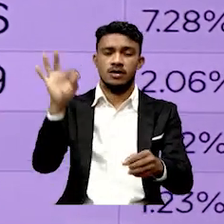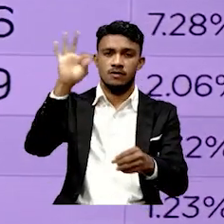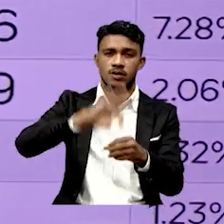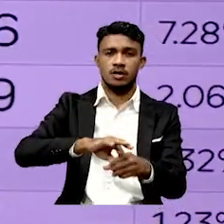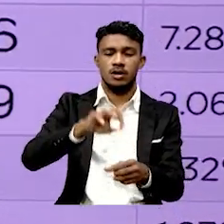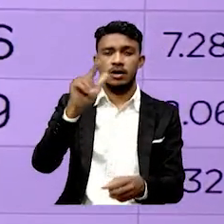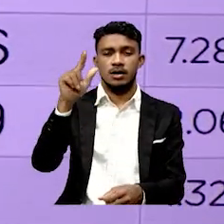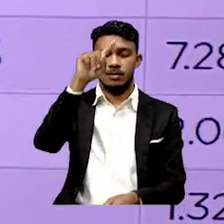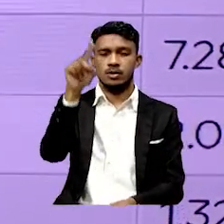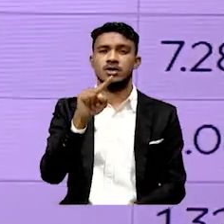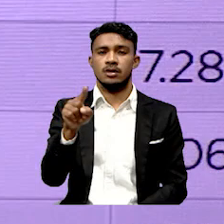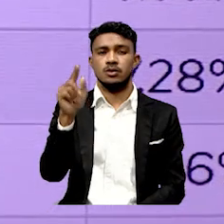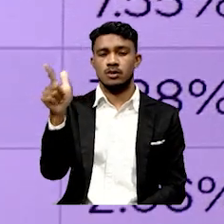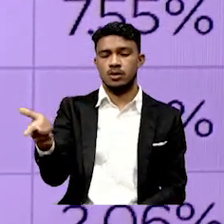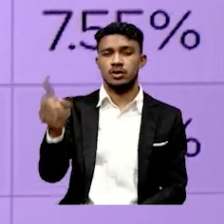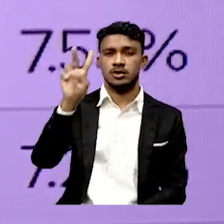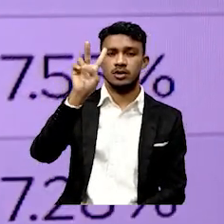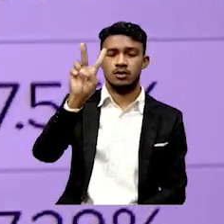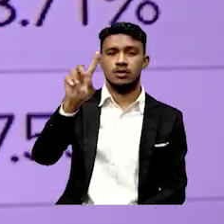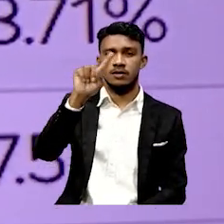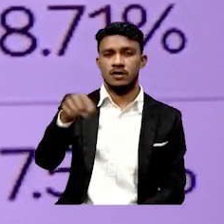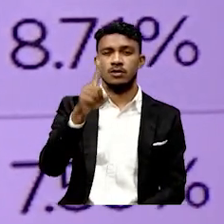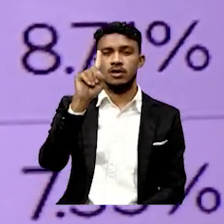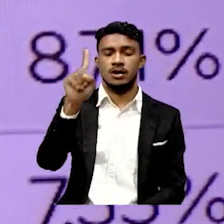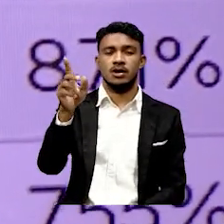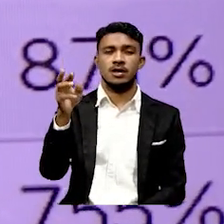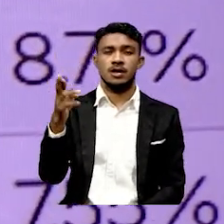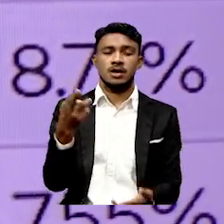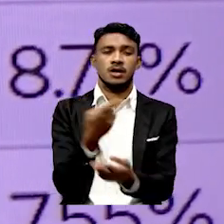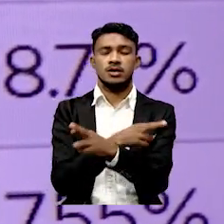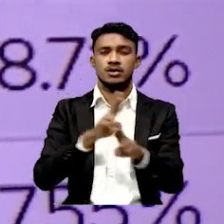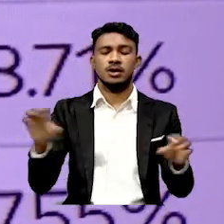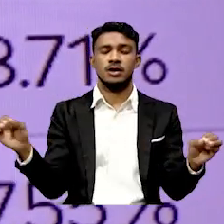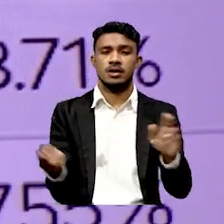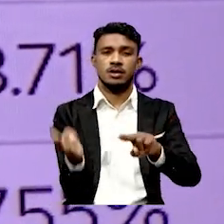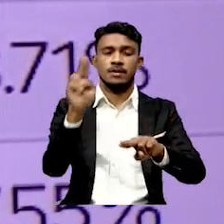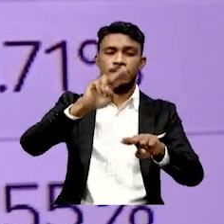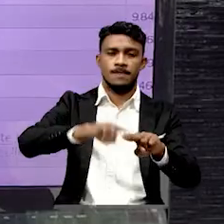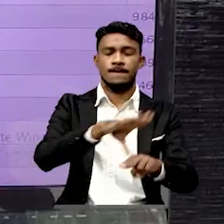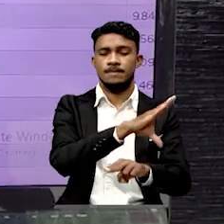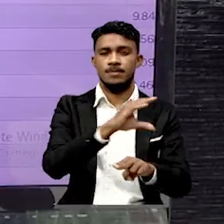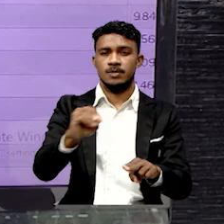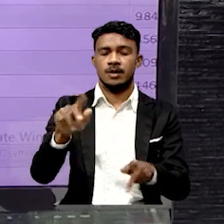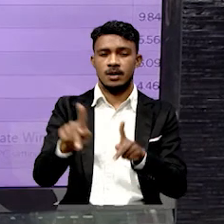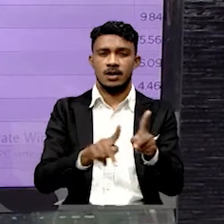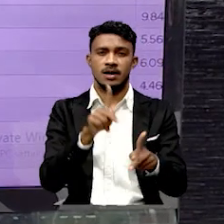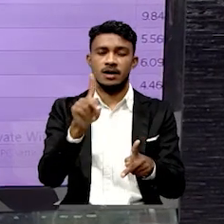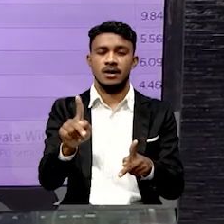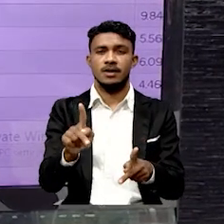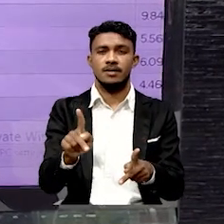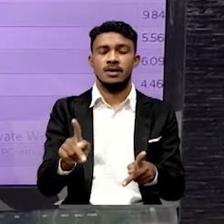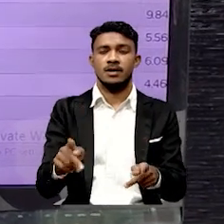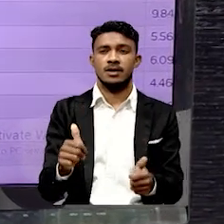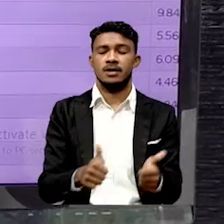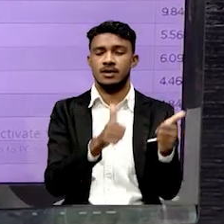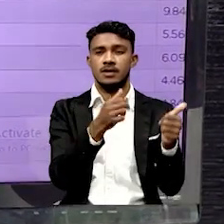rua nulu resing rua virgula ida. Resultado ne la consegue Liu Barreira, no ne órgão eleitoral submete quedas